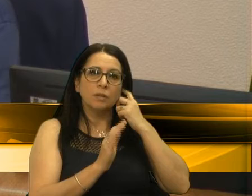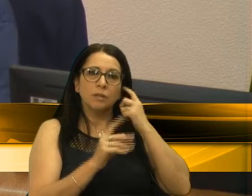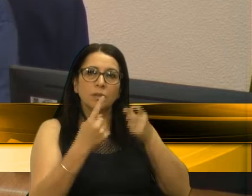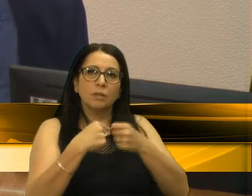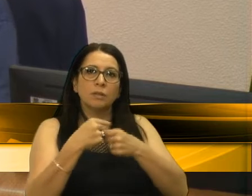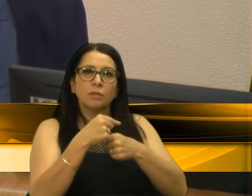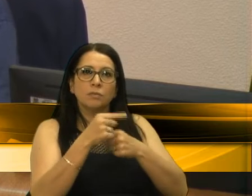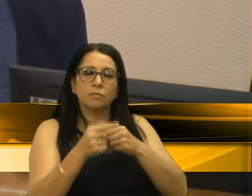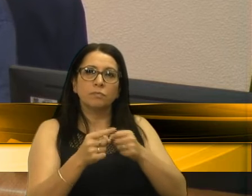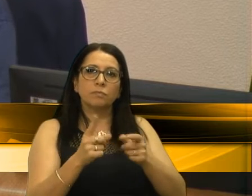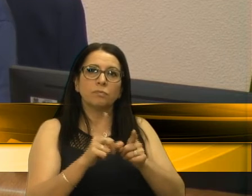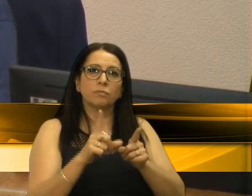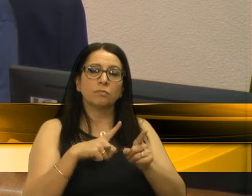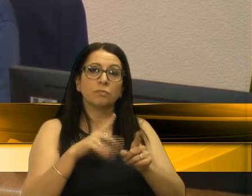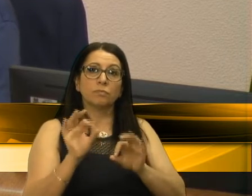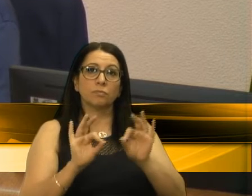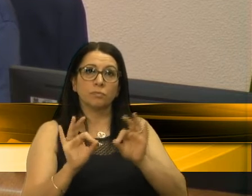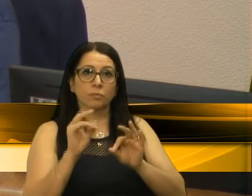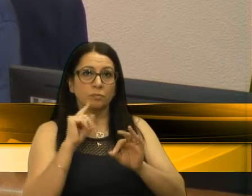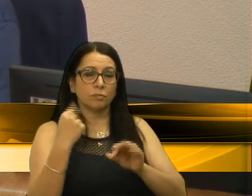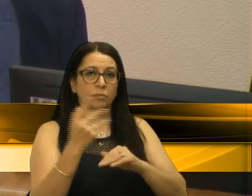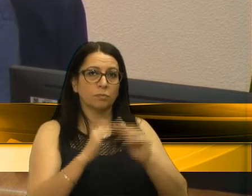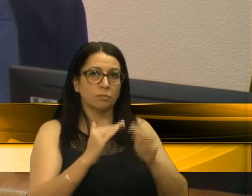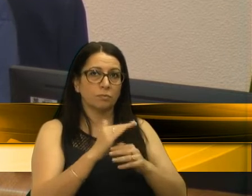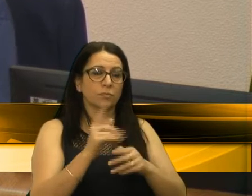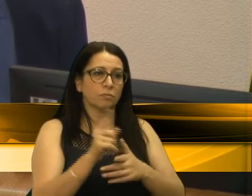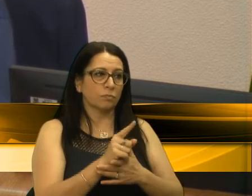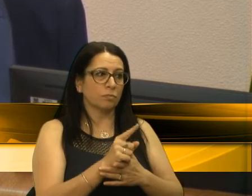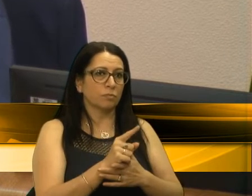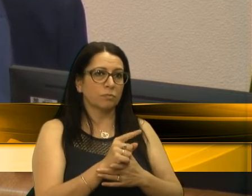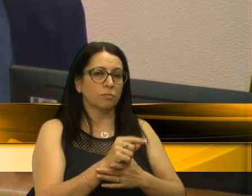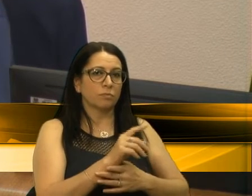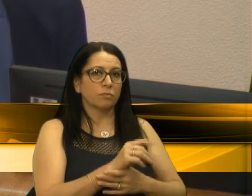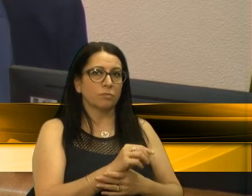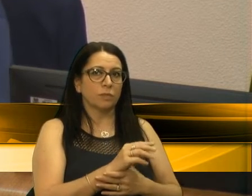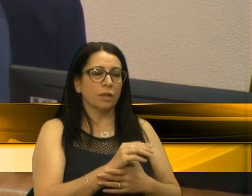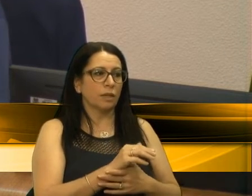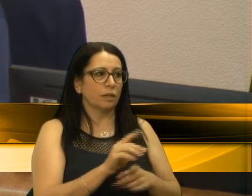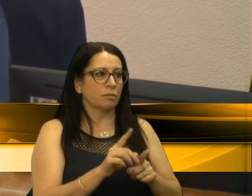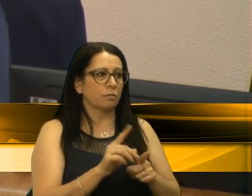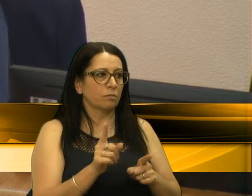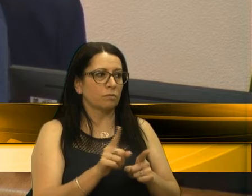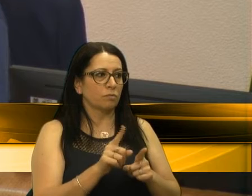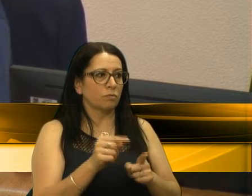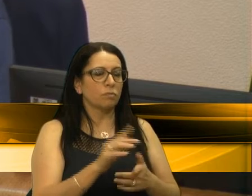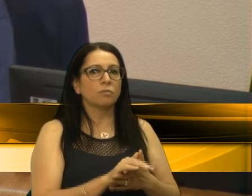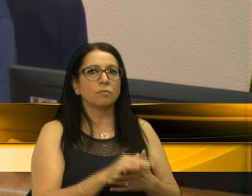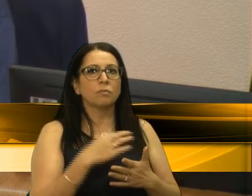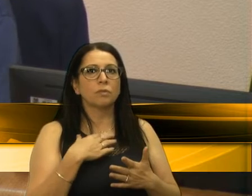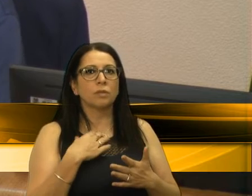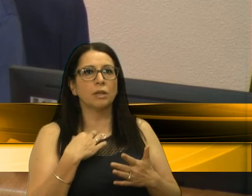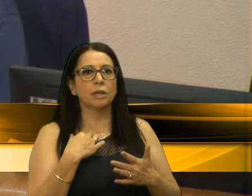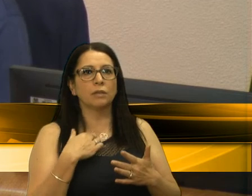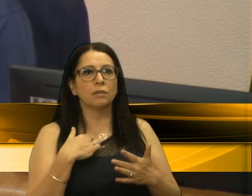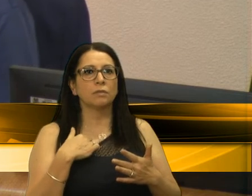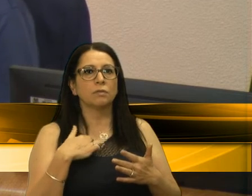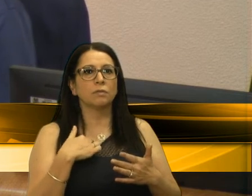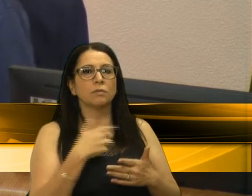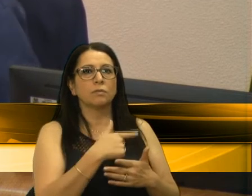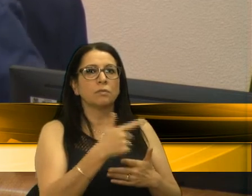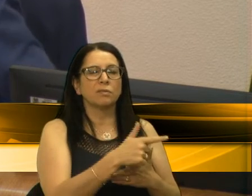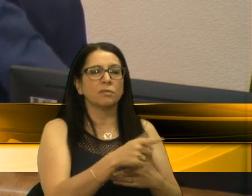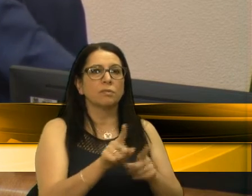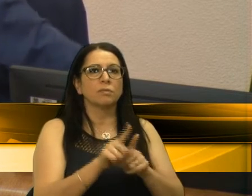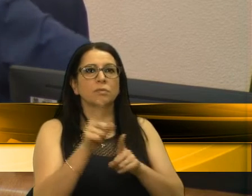repetindo então trânsito, sistema, segurança pública por parte da Guarda Municipal, a própria cultura, esporte e lazer, enfim, esse trâmite acontece de igual